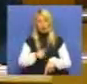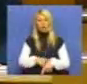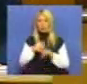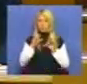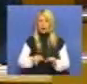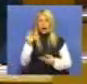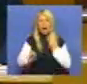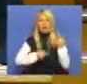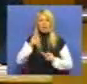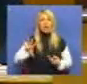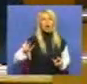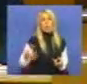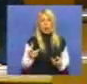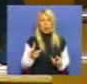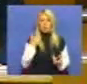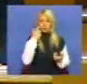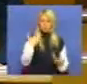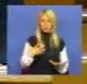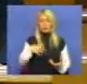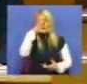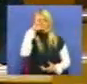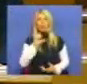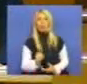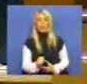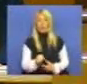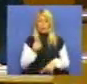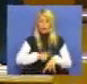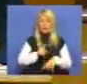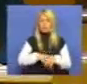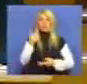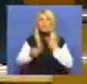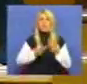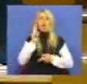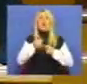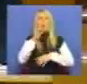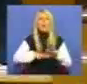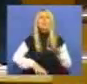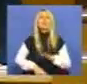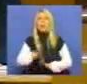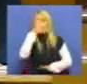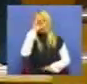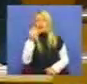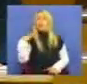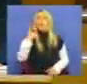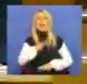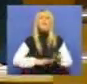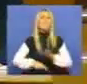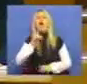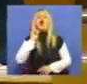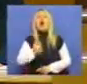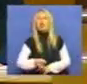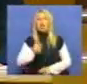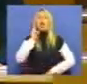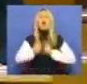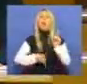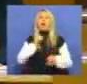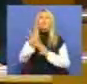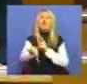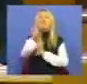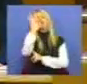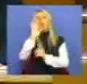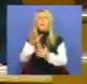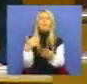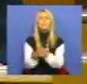nos chega desta governação. É tempo de avaliar o que fizemos, o que fez o governo do PS, quais foram as escolhas que